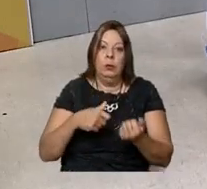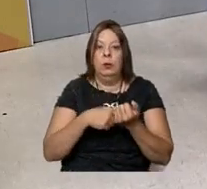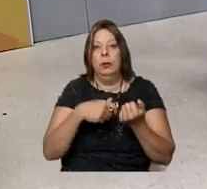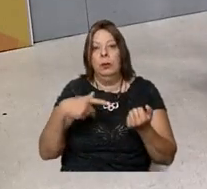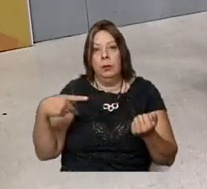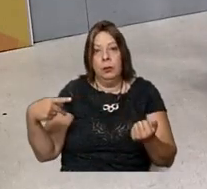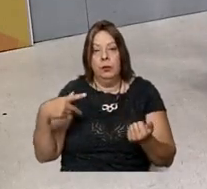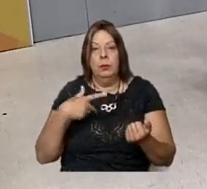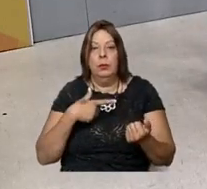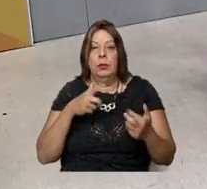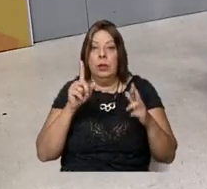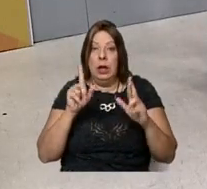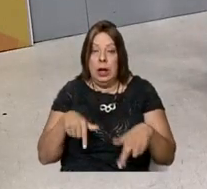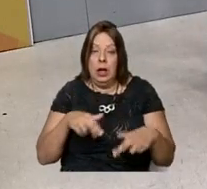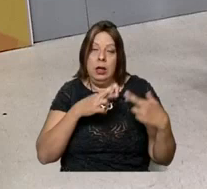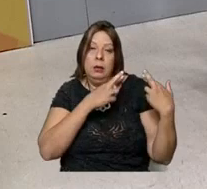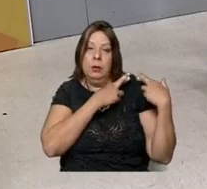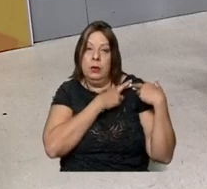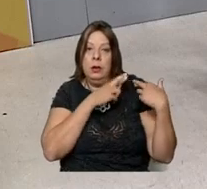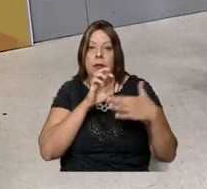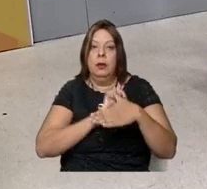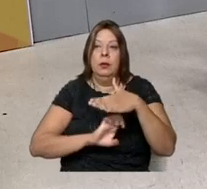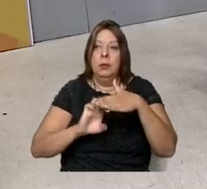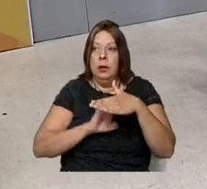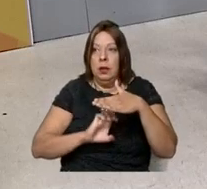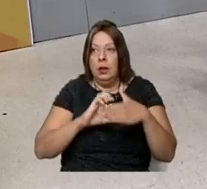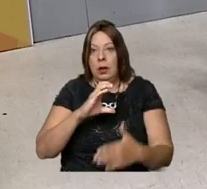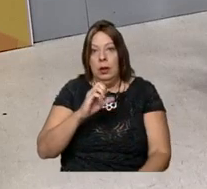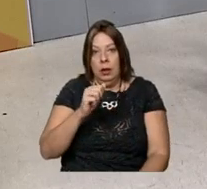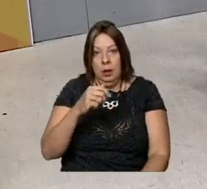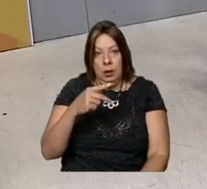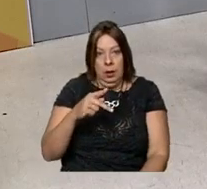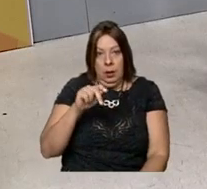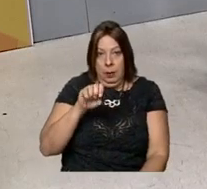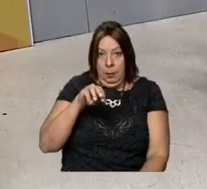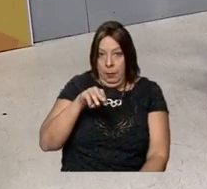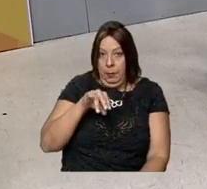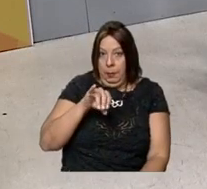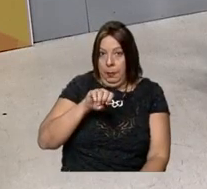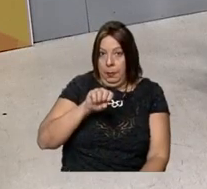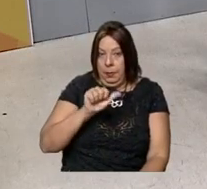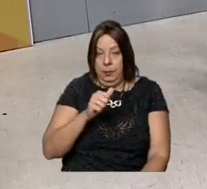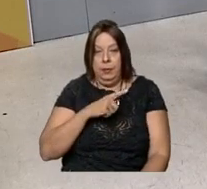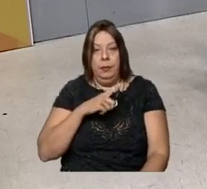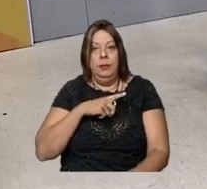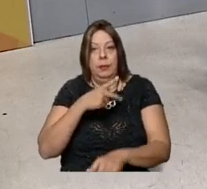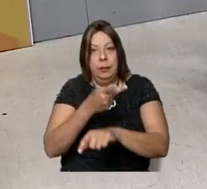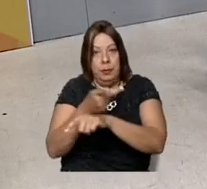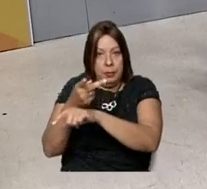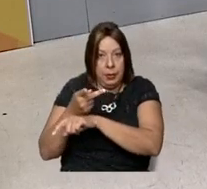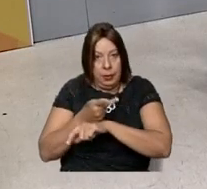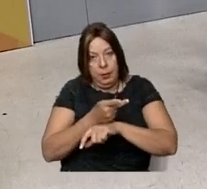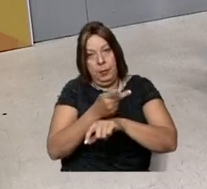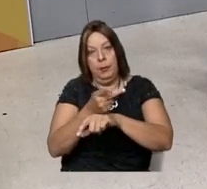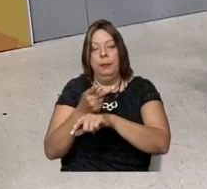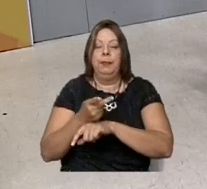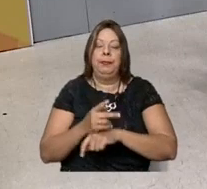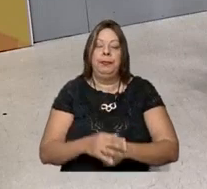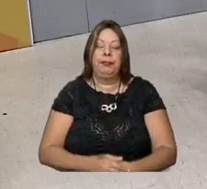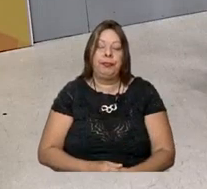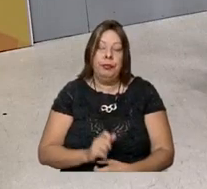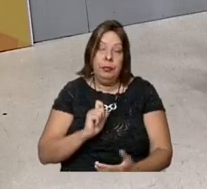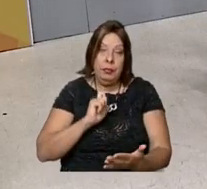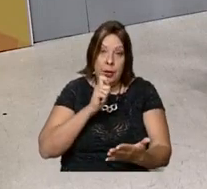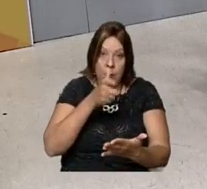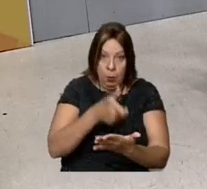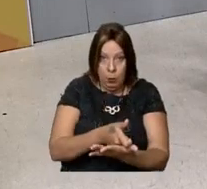de capitalização de modalidade filantrópica premiável, emitido pela Capemisa Capitalização SA. Quando